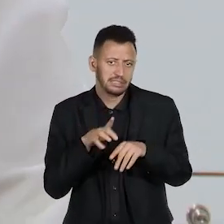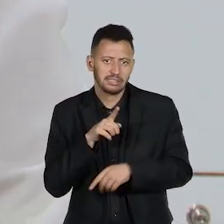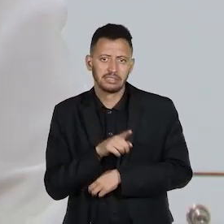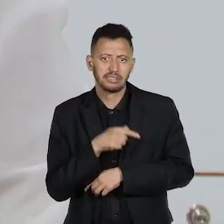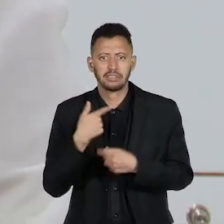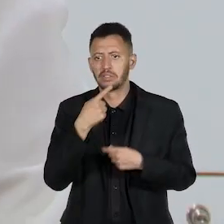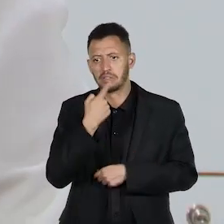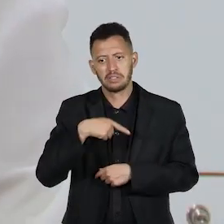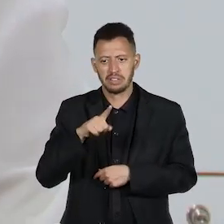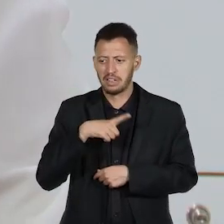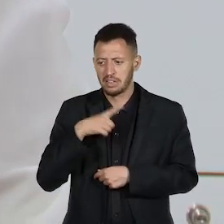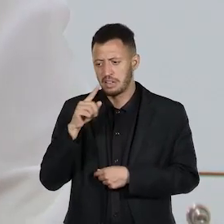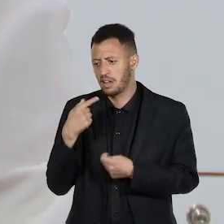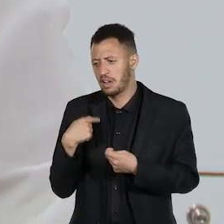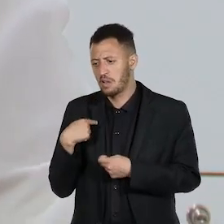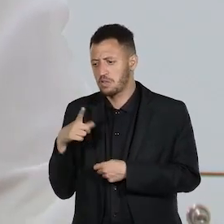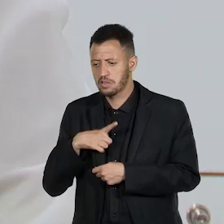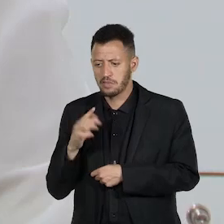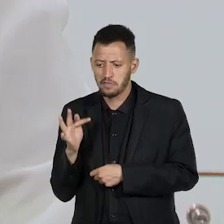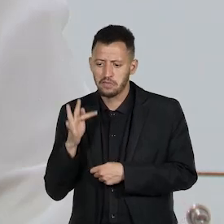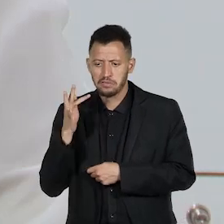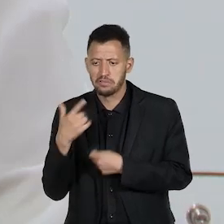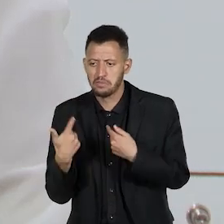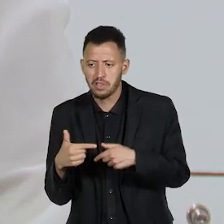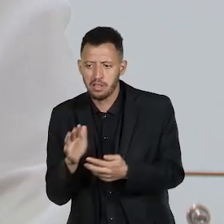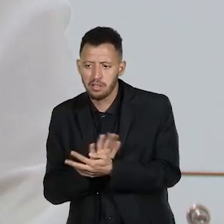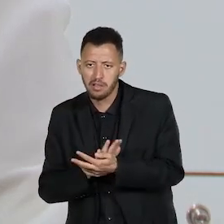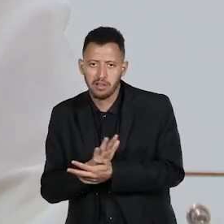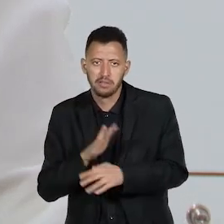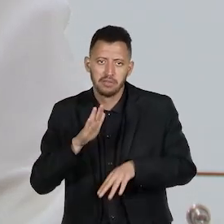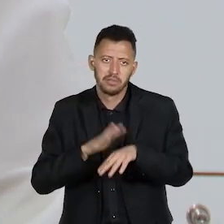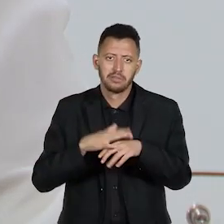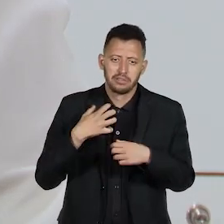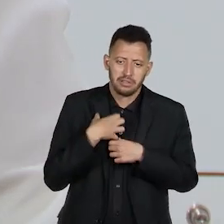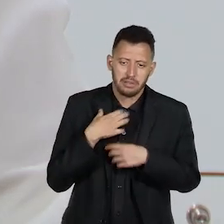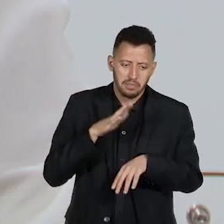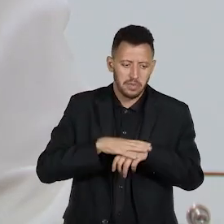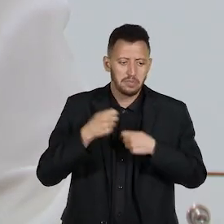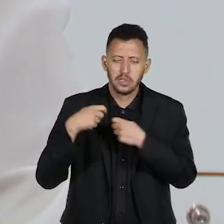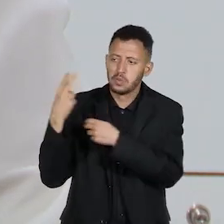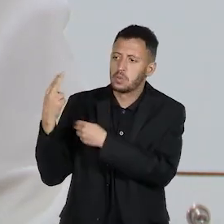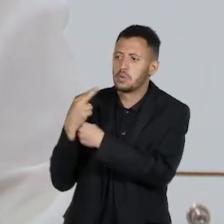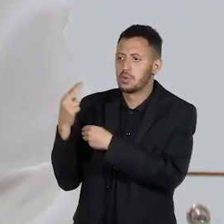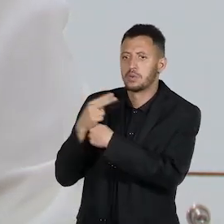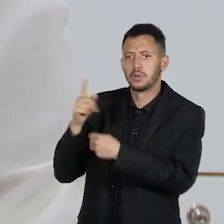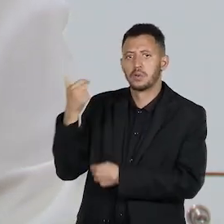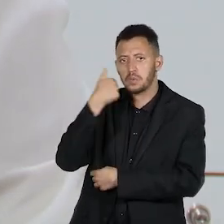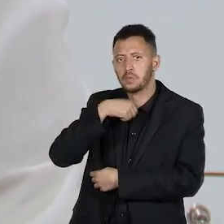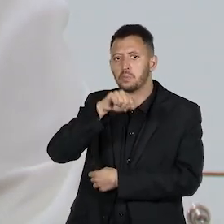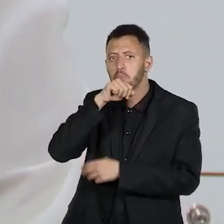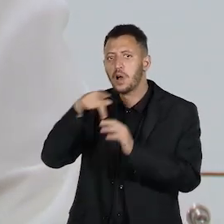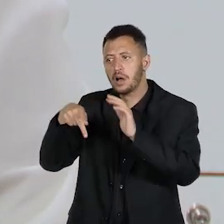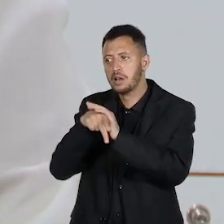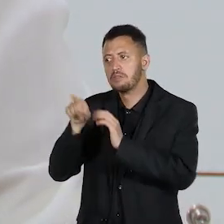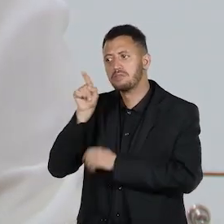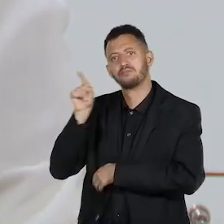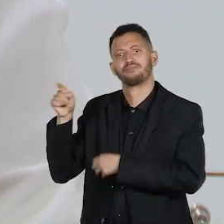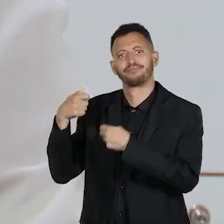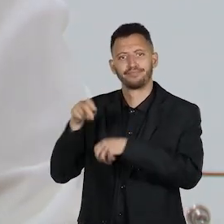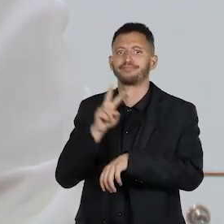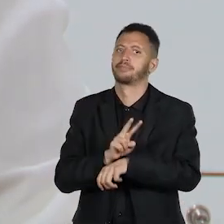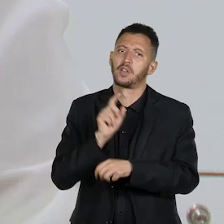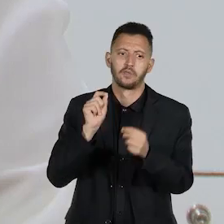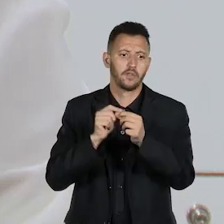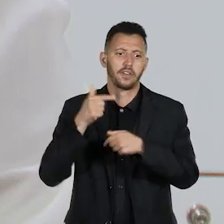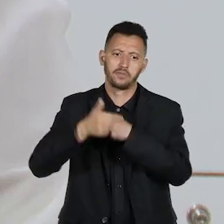têm uma sensação de que elas não valem nada. Elas têm uma sensação de que quem mais deveria cuidar delas, que são os seus